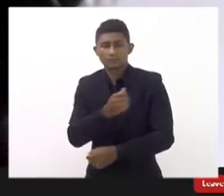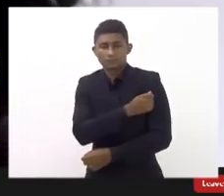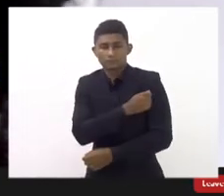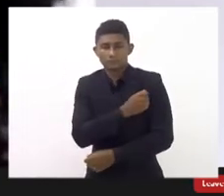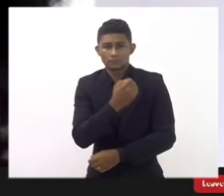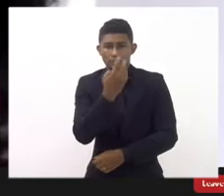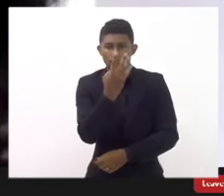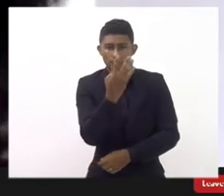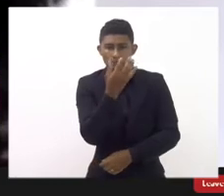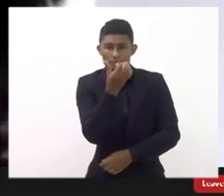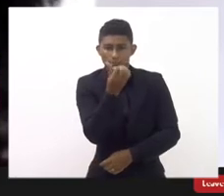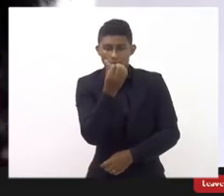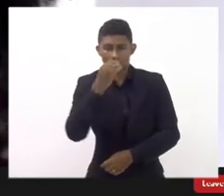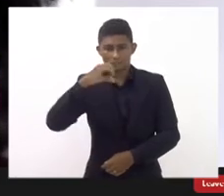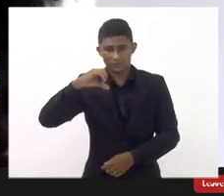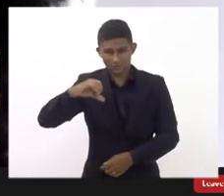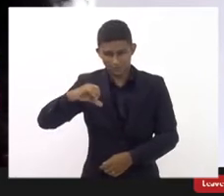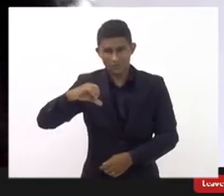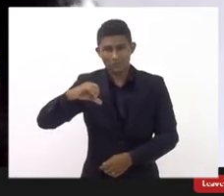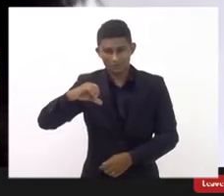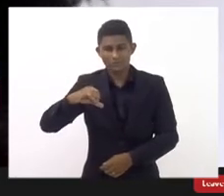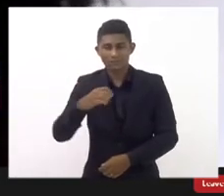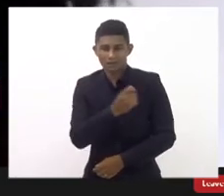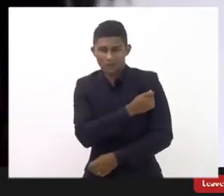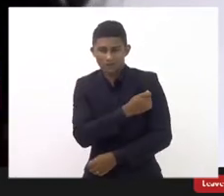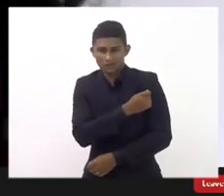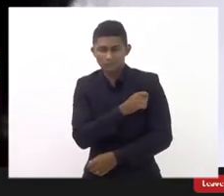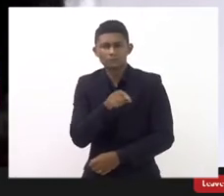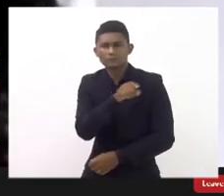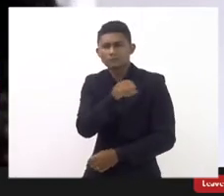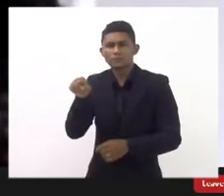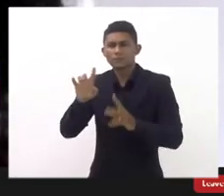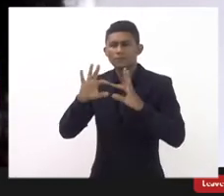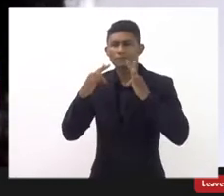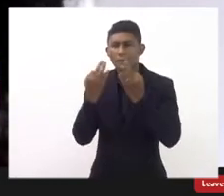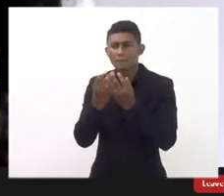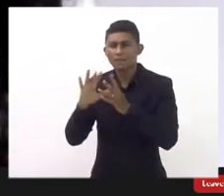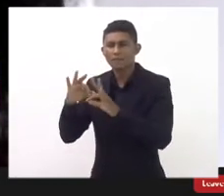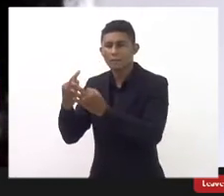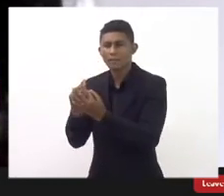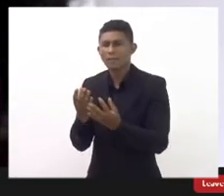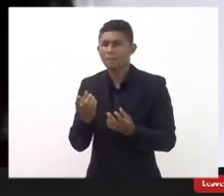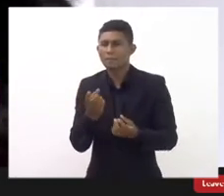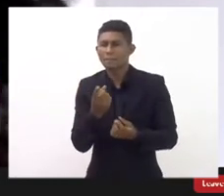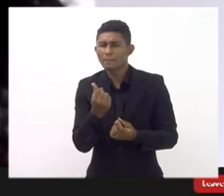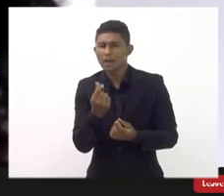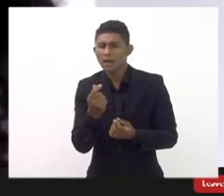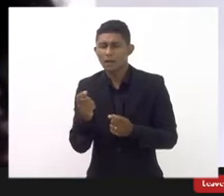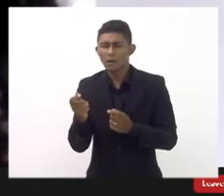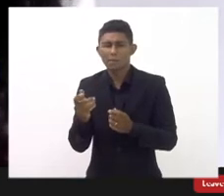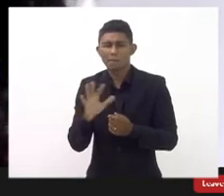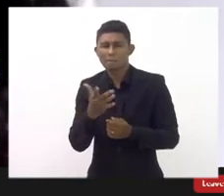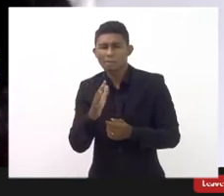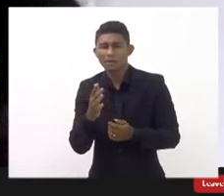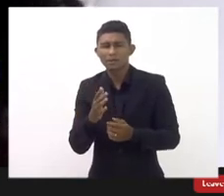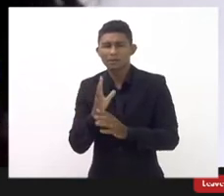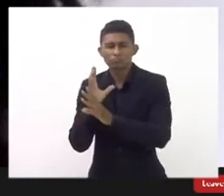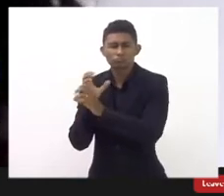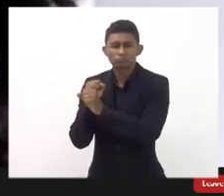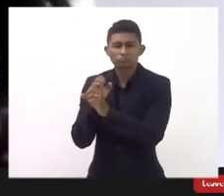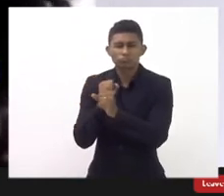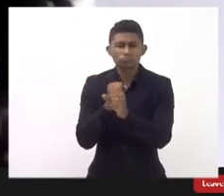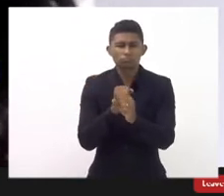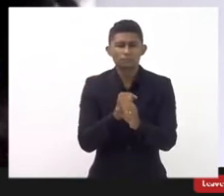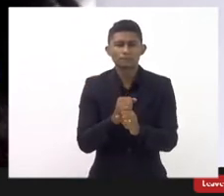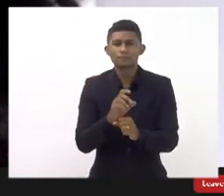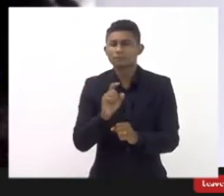estudantes do concomitante subsequente, com a renda familiar per capita aproximada ali, renda familiar total de até